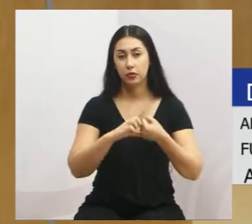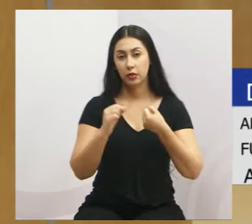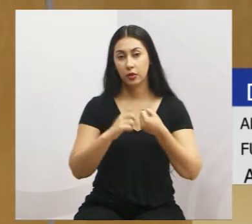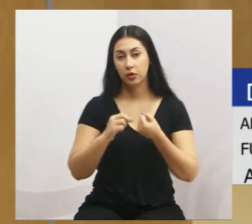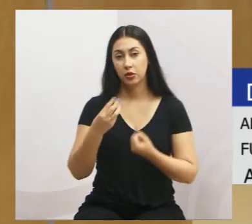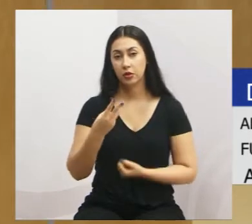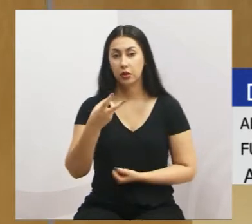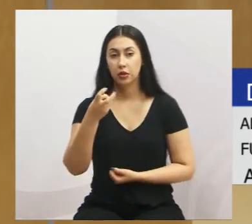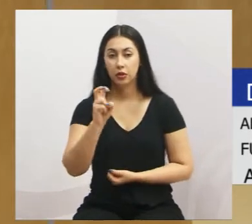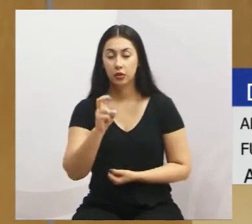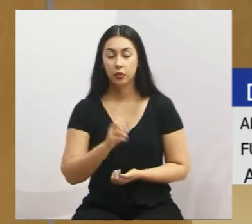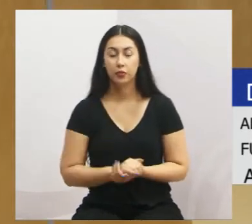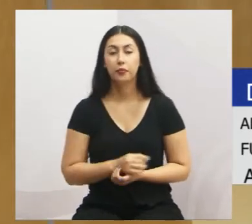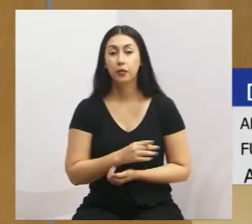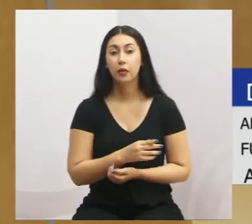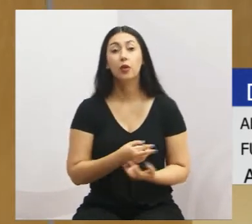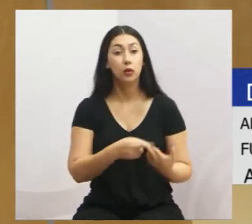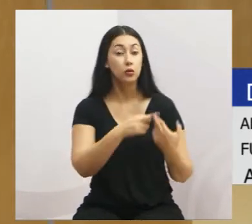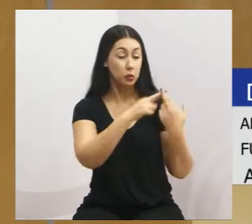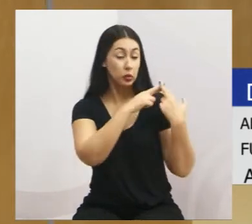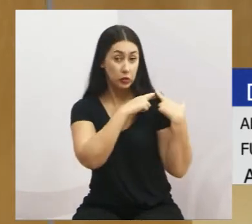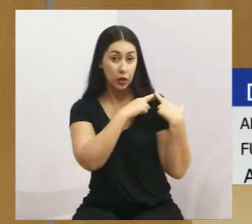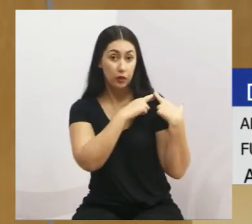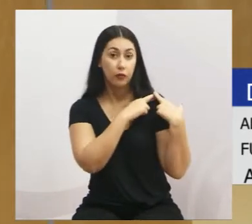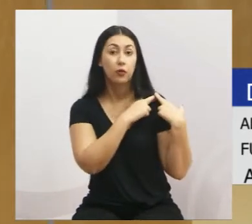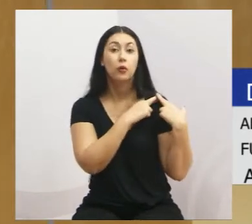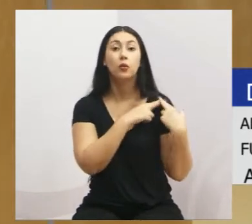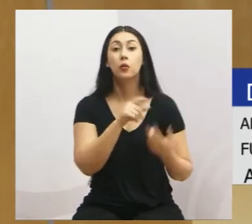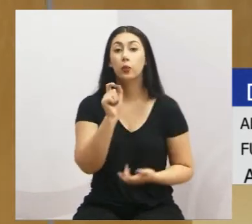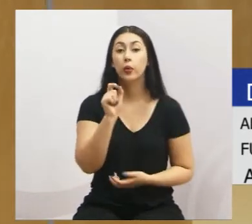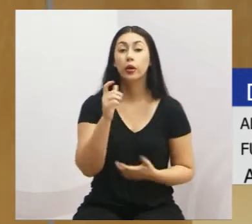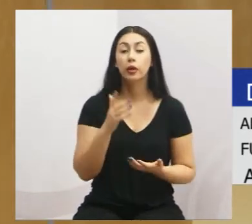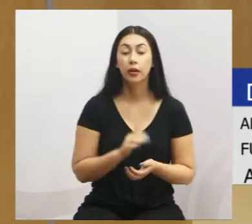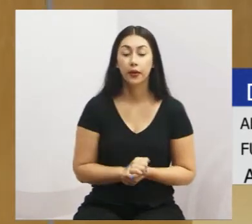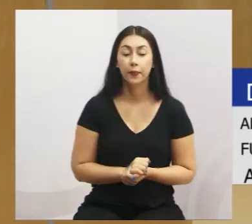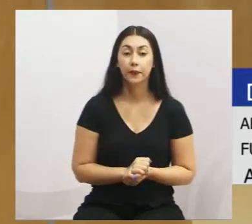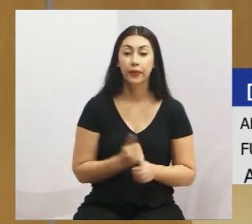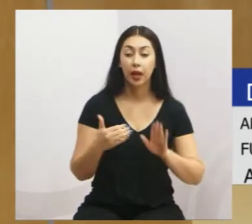35. Ao diretor de habitação compete assessorar